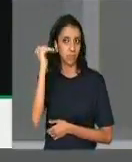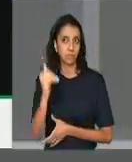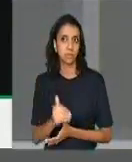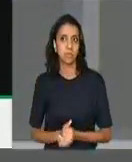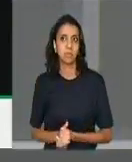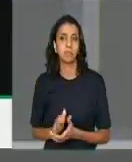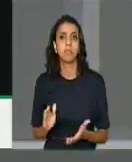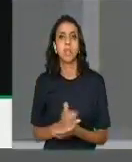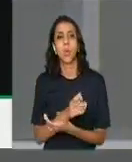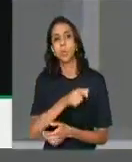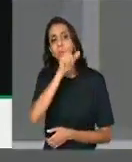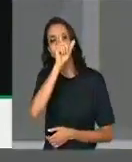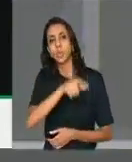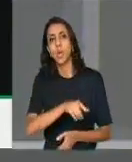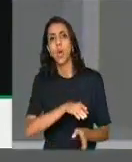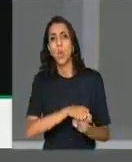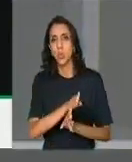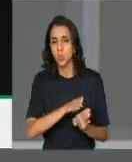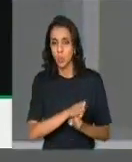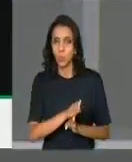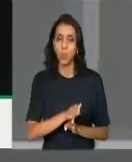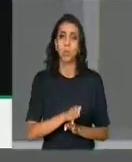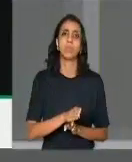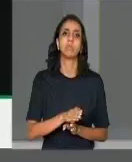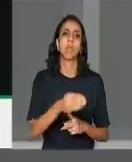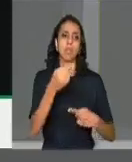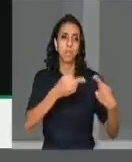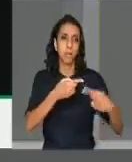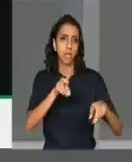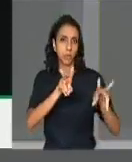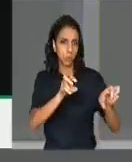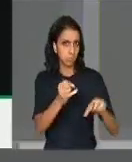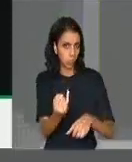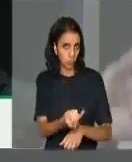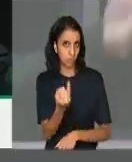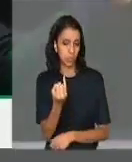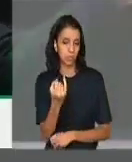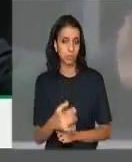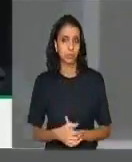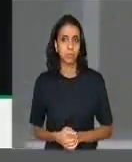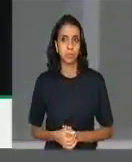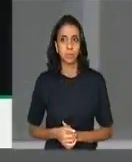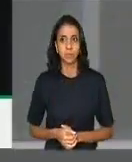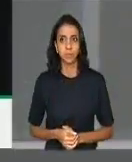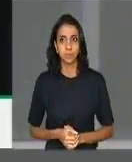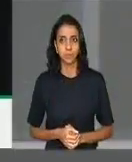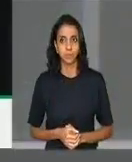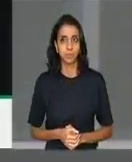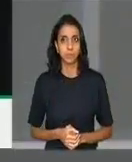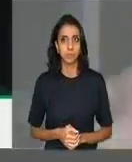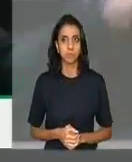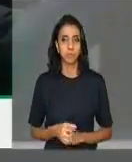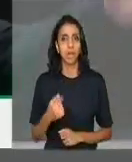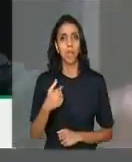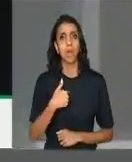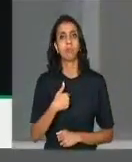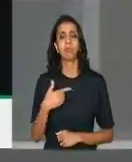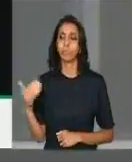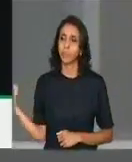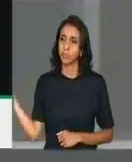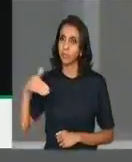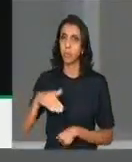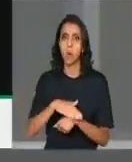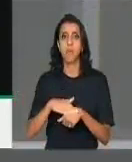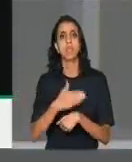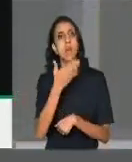são consultores debatendo temas importantes e eu vim aqui exatamente para conversar com o presidente